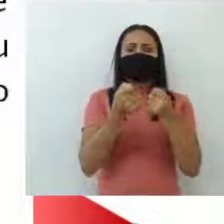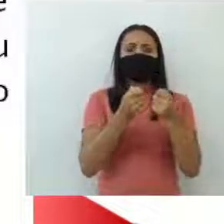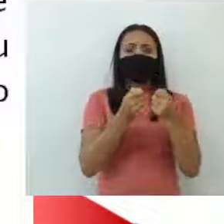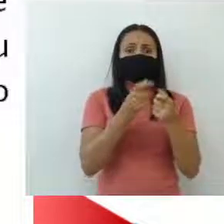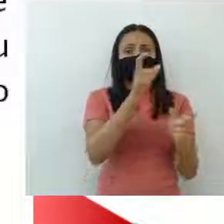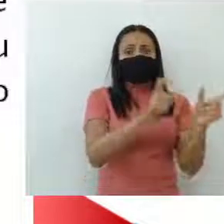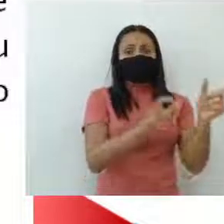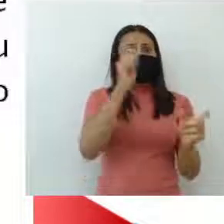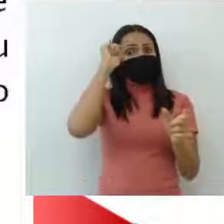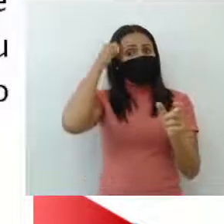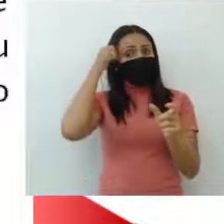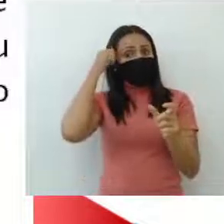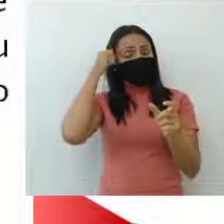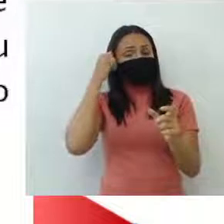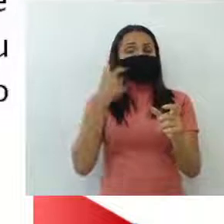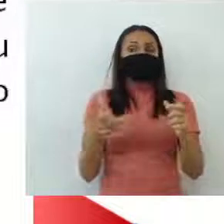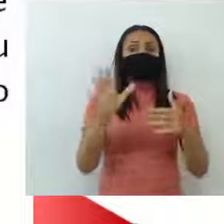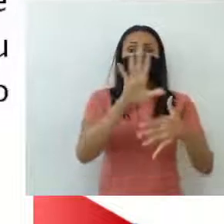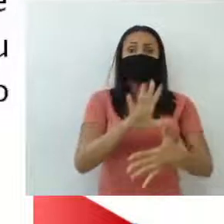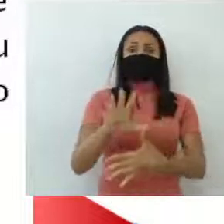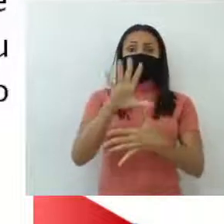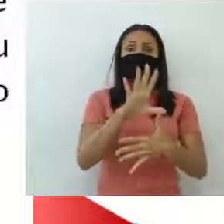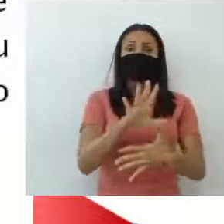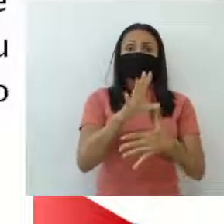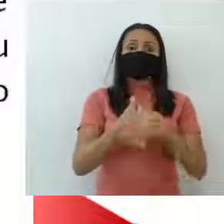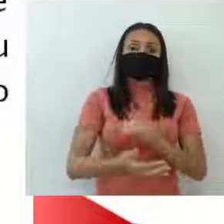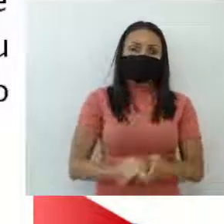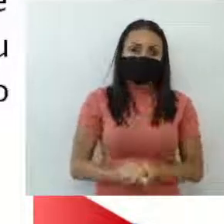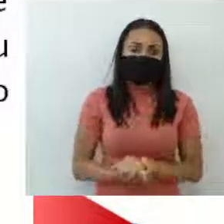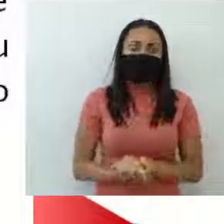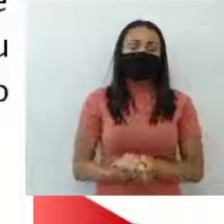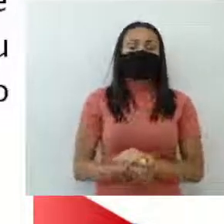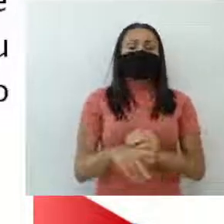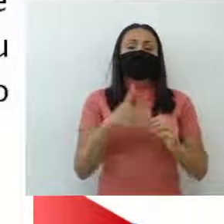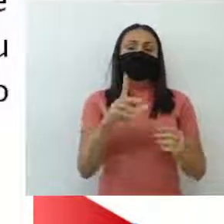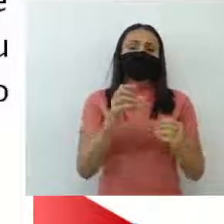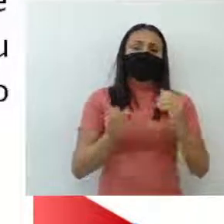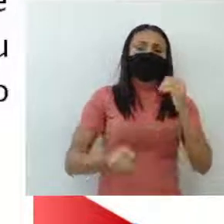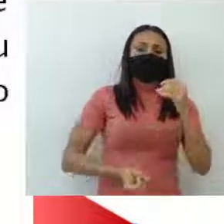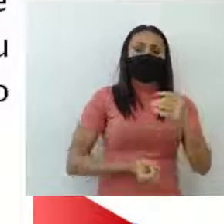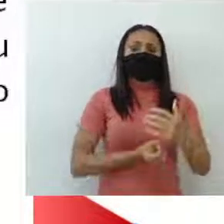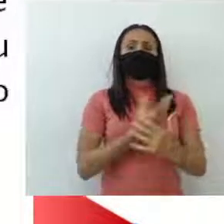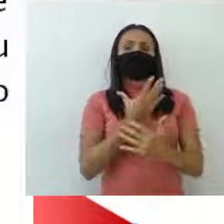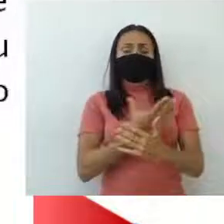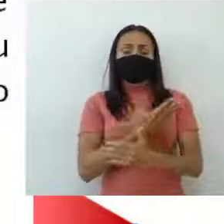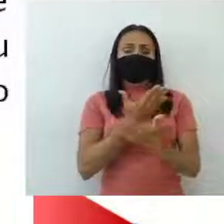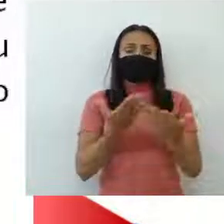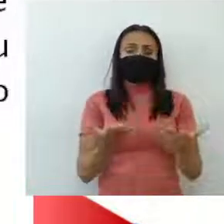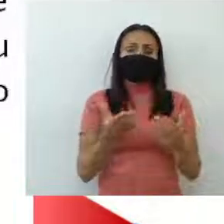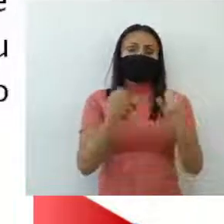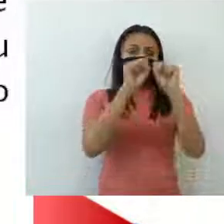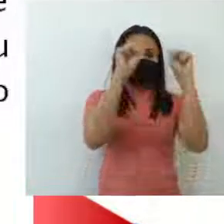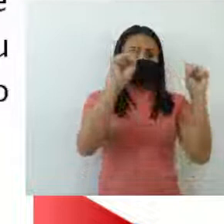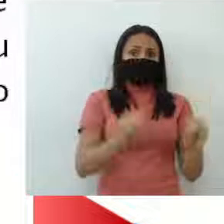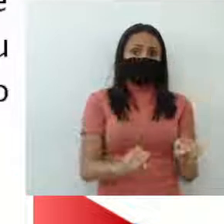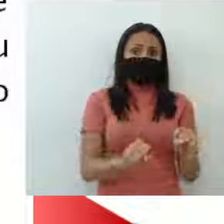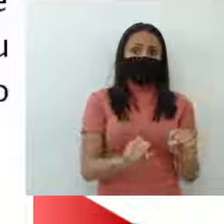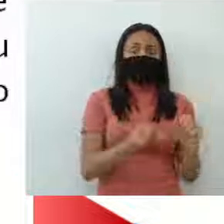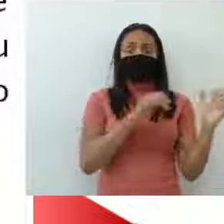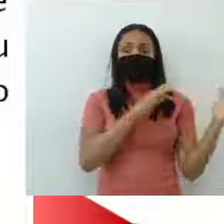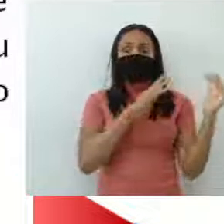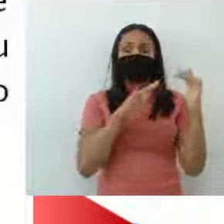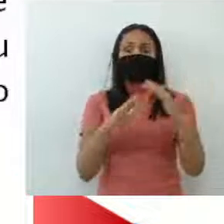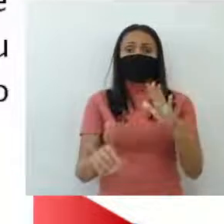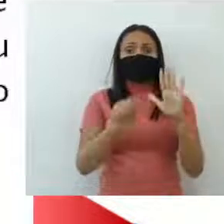africanos e americanos, né? Então, dessa forma surgiu o que chamamos de sistema colonial, que durou